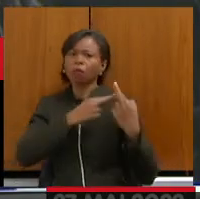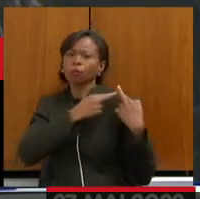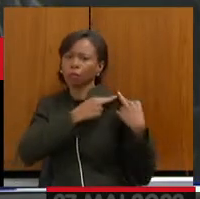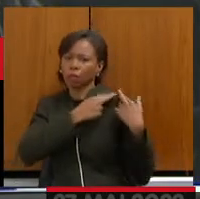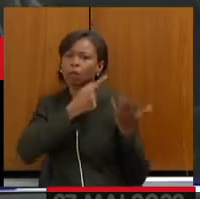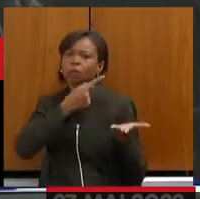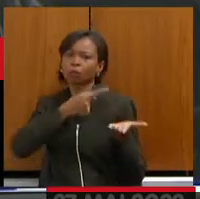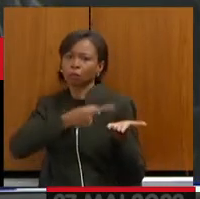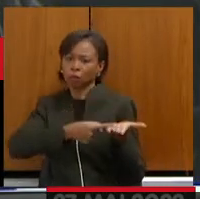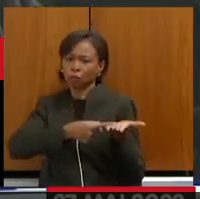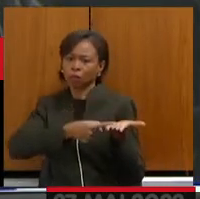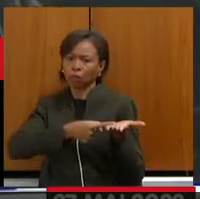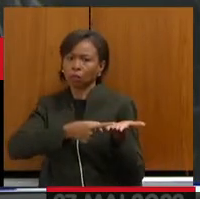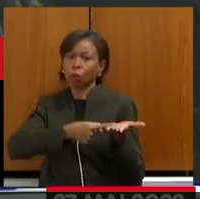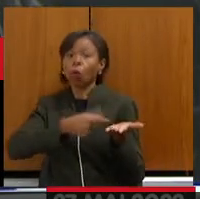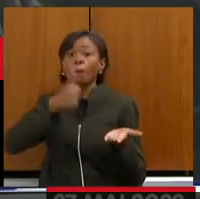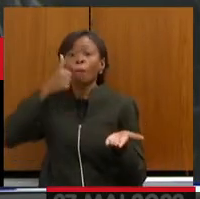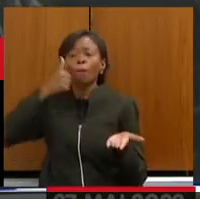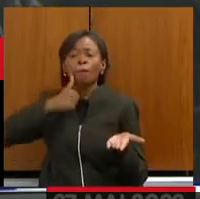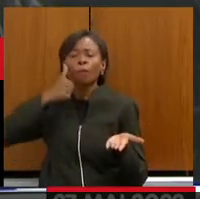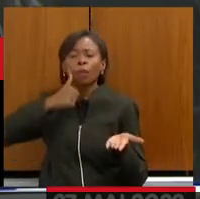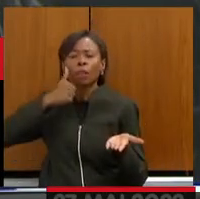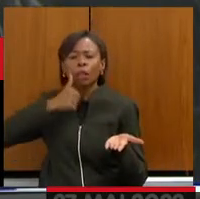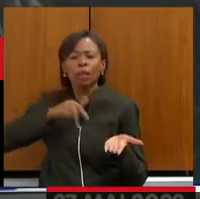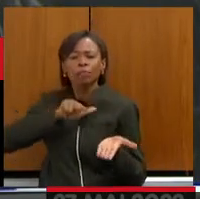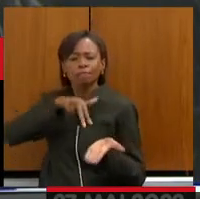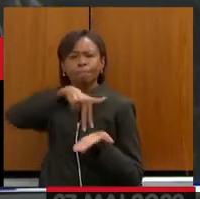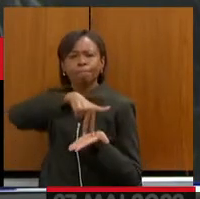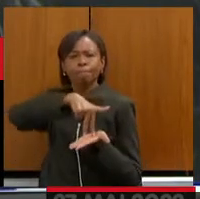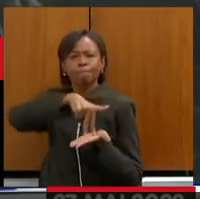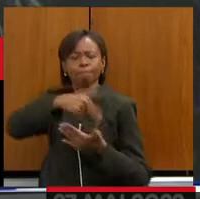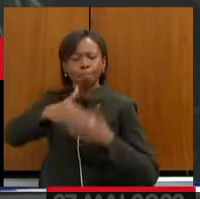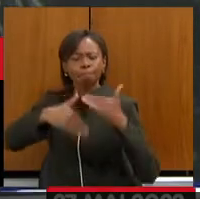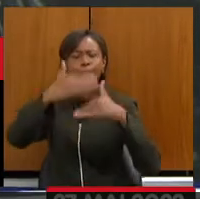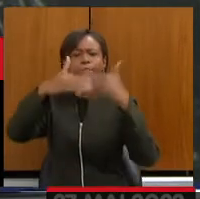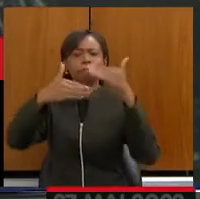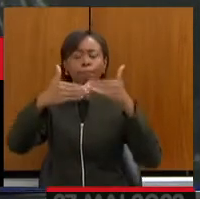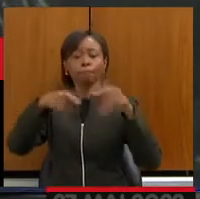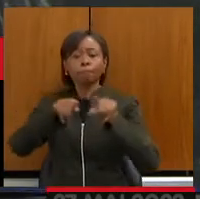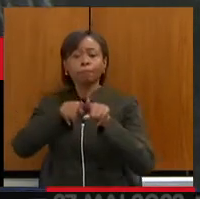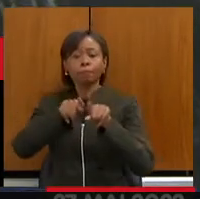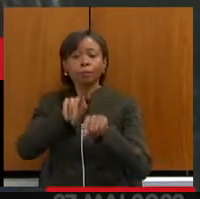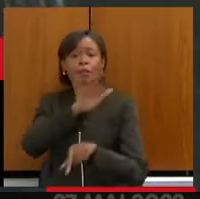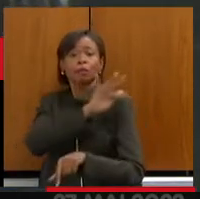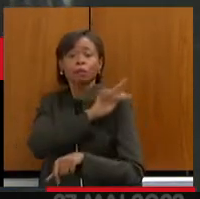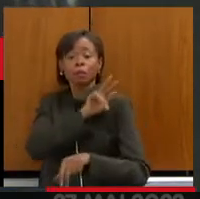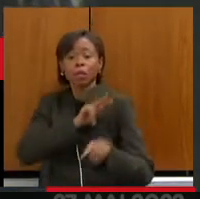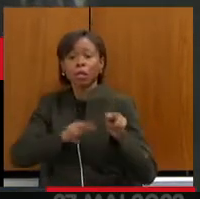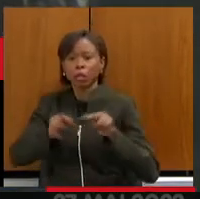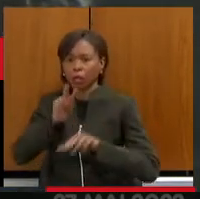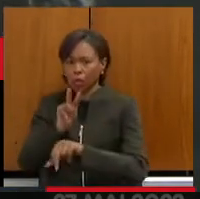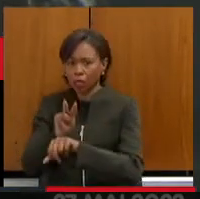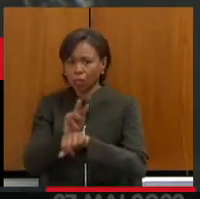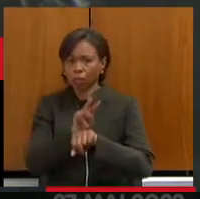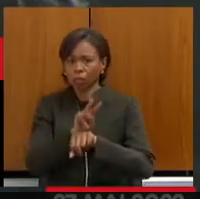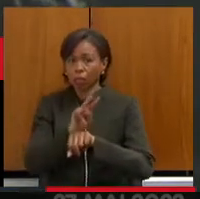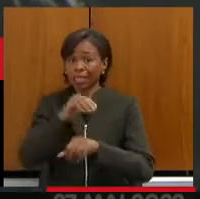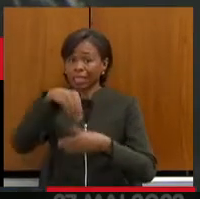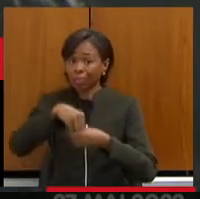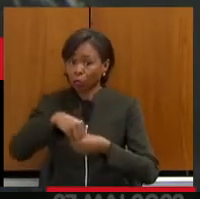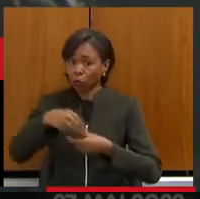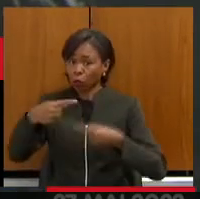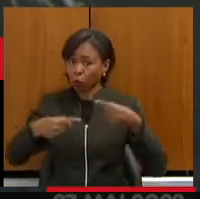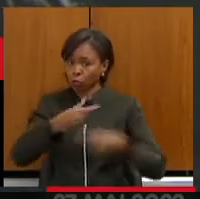do protagonismo feminino EA proposição e fiscalização das políticas públicas que garantam e